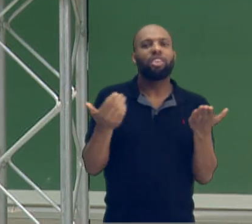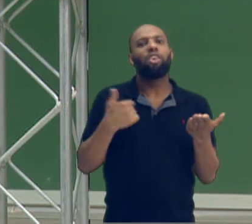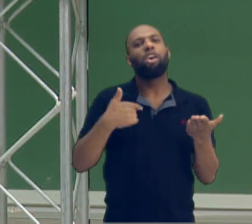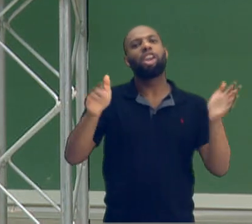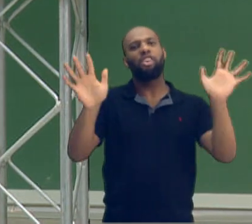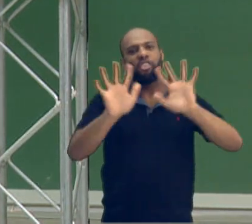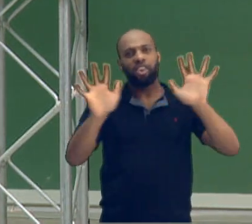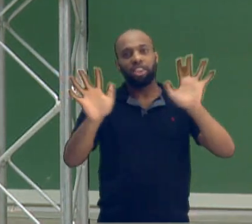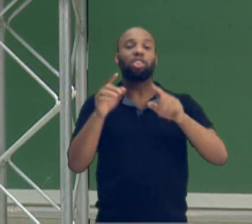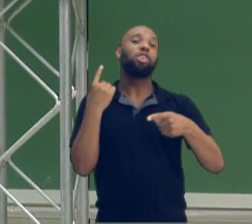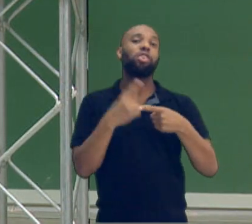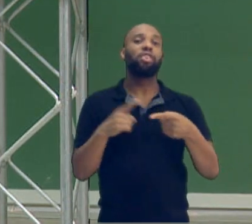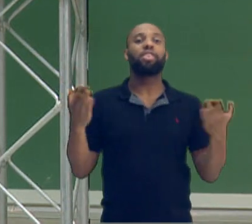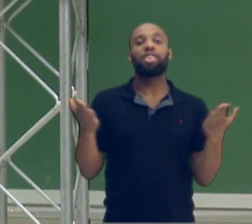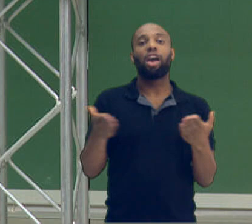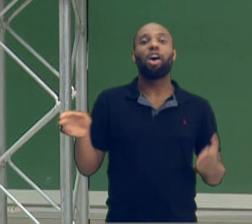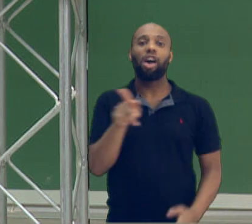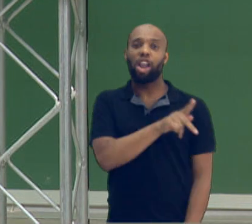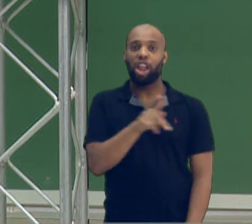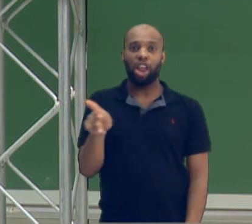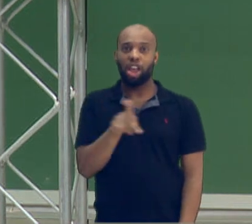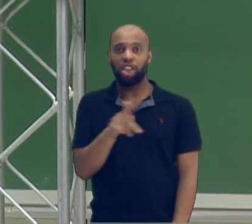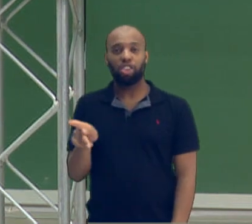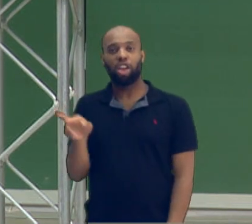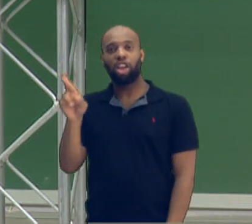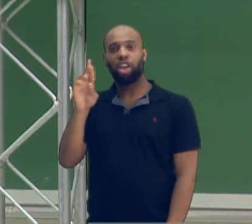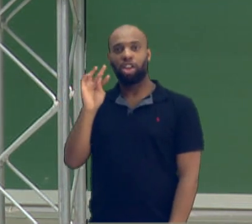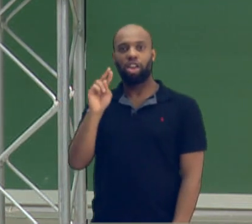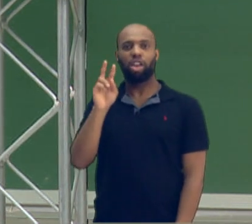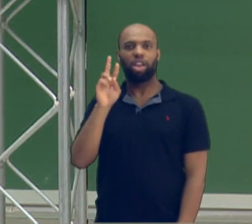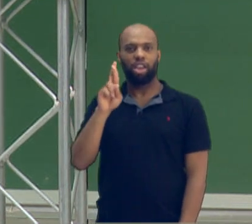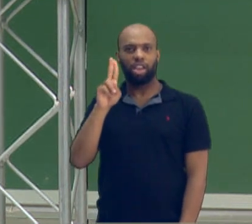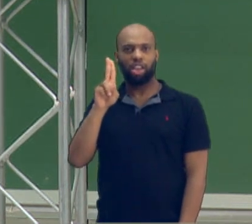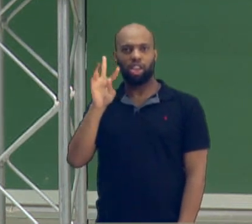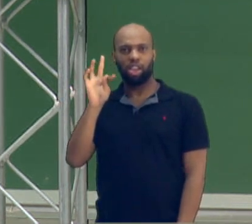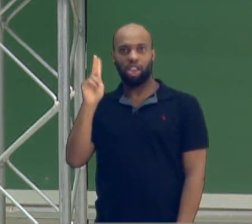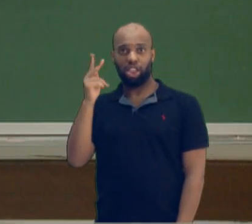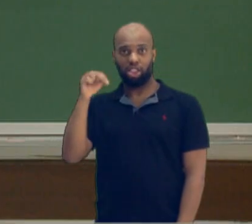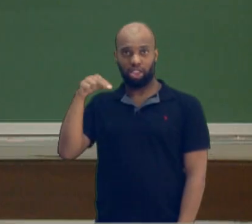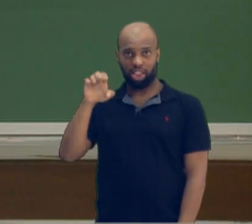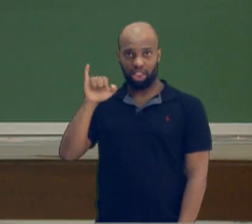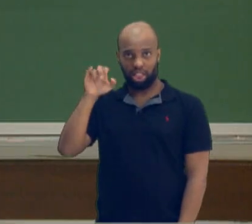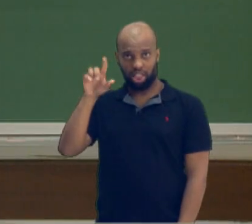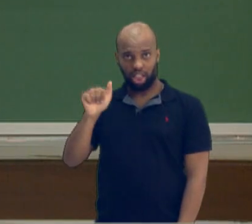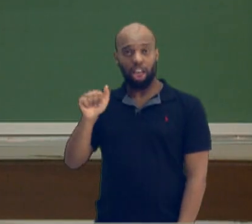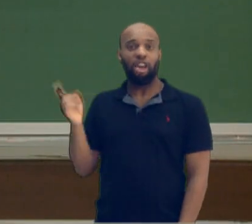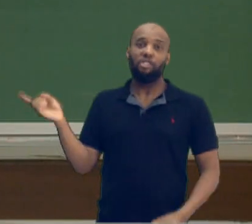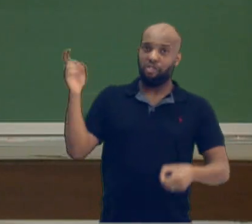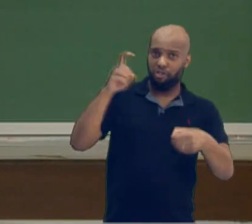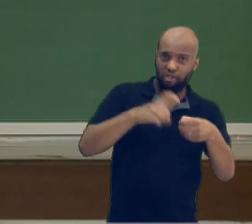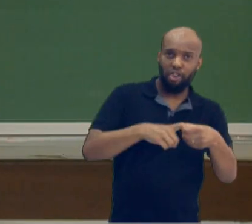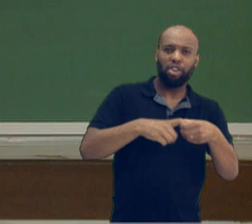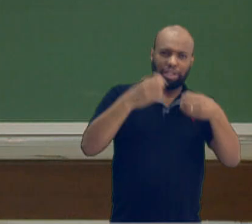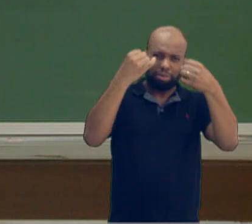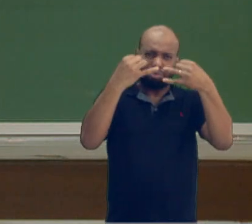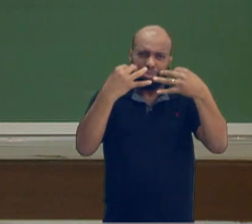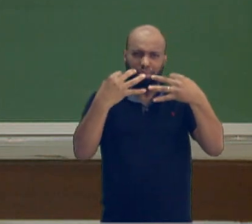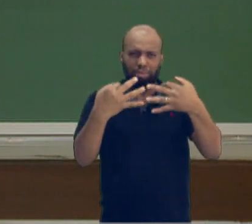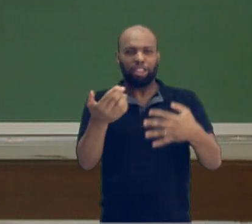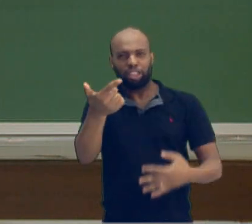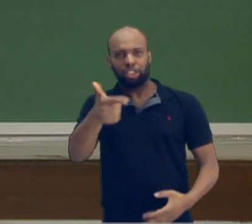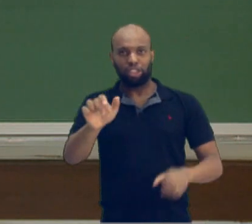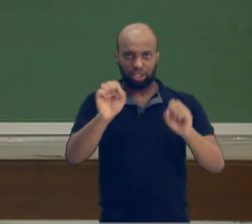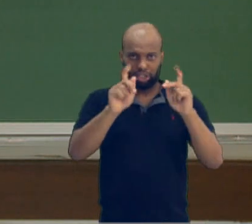despedir de vocês, porque agora a professora Rutineia vai retornar aqui para fazer os últimos apontamentos, não é